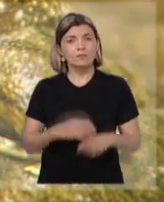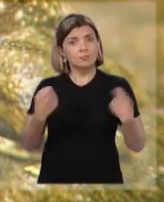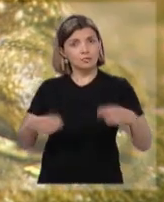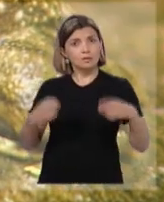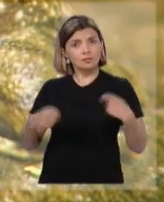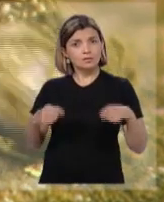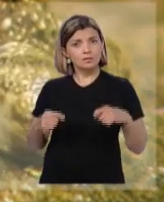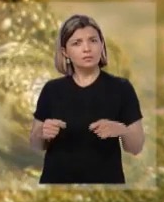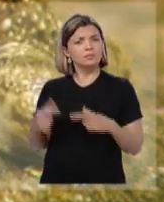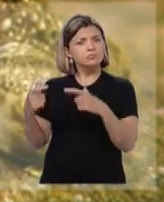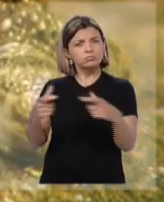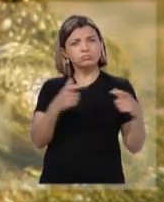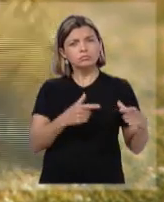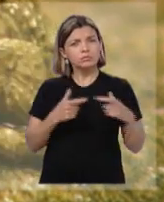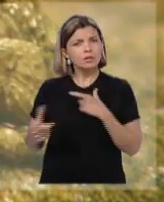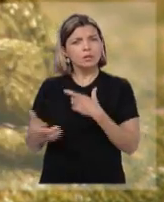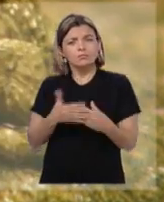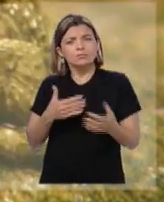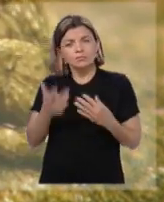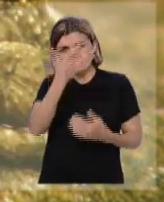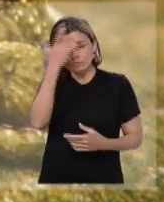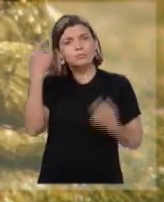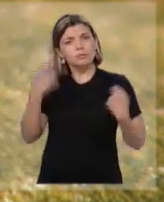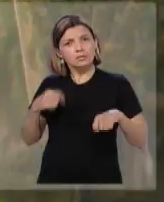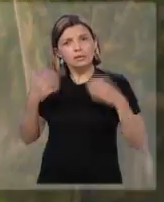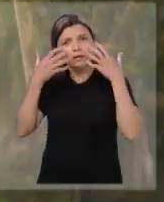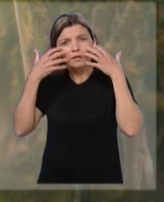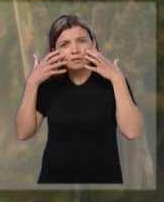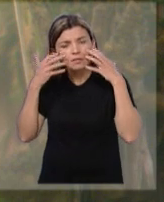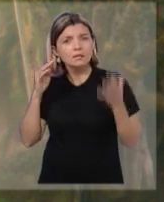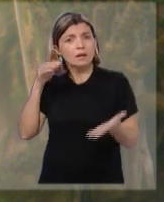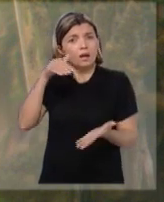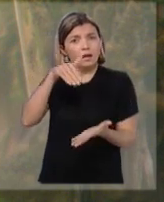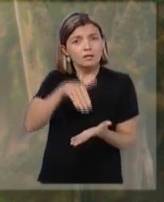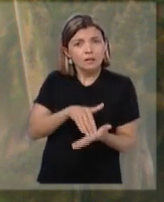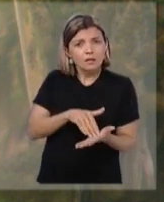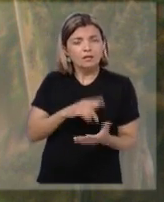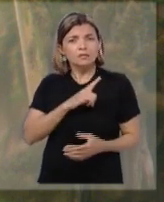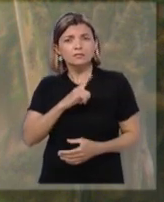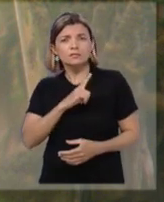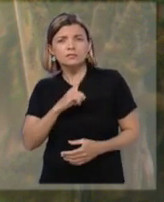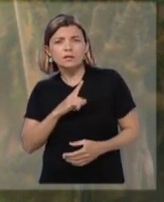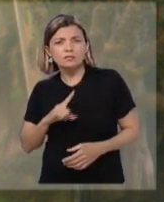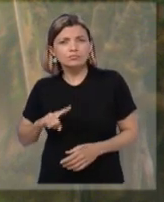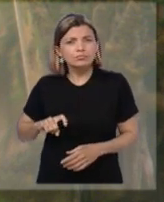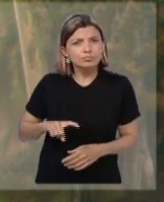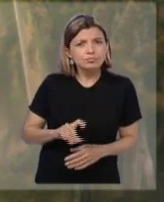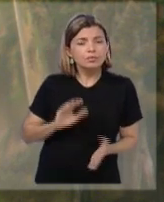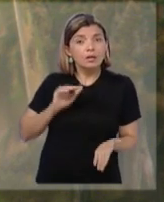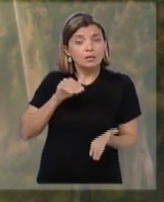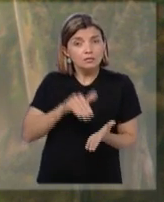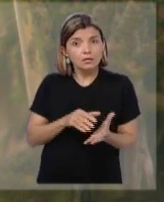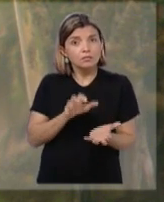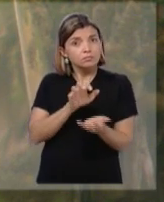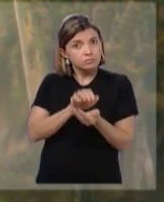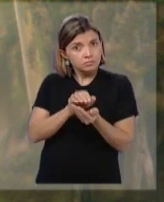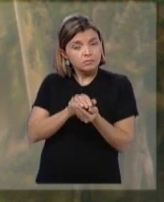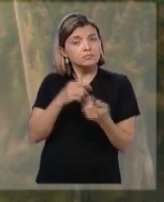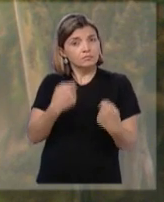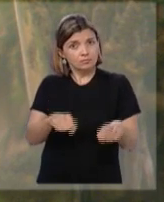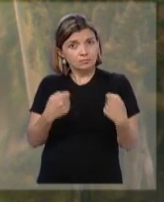Ela é necessária em todos os processos vitais, desde a síntese de um aminoácido até a produção de um